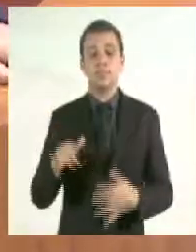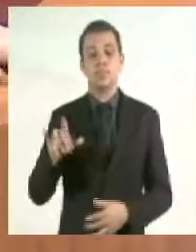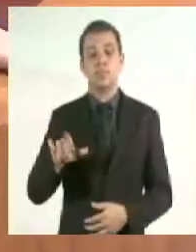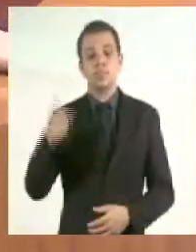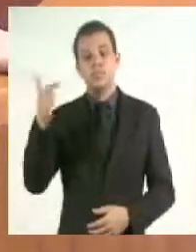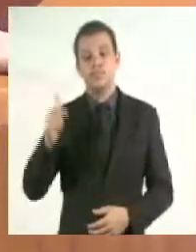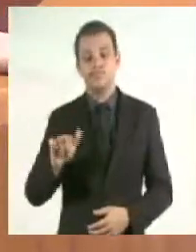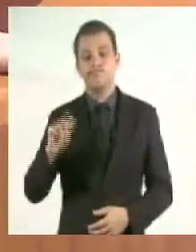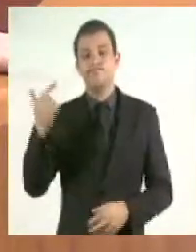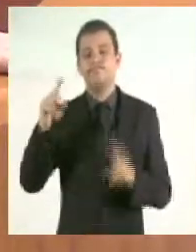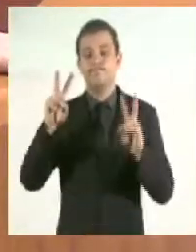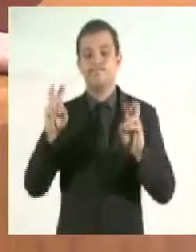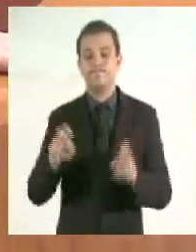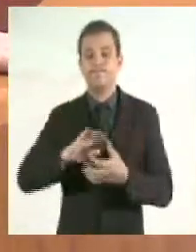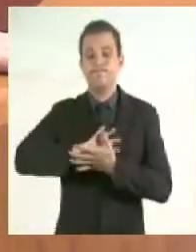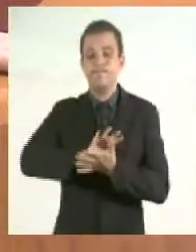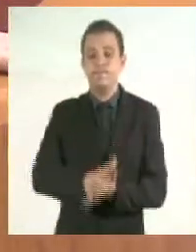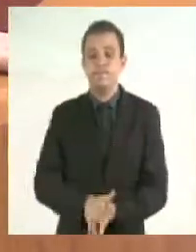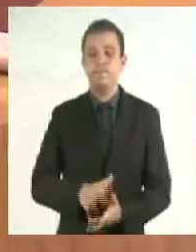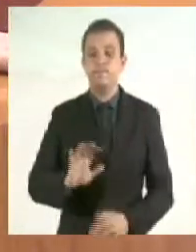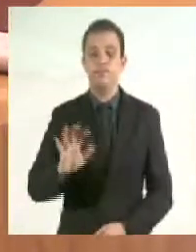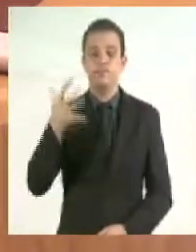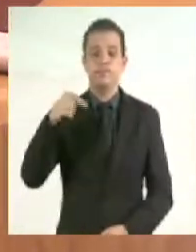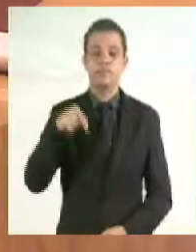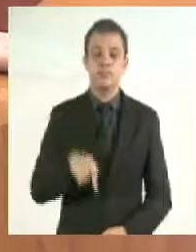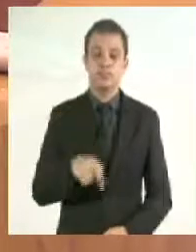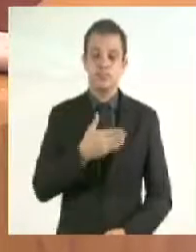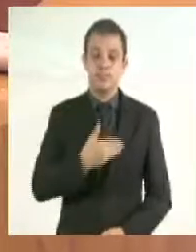que acontecem aqui no governo do Maranhão.